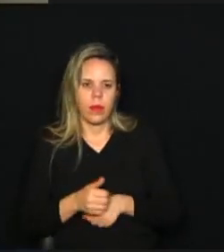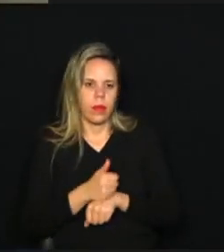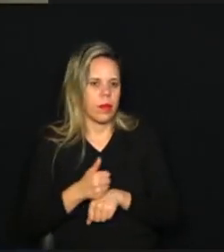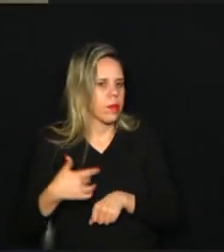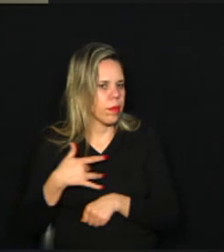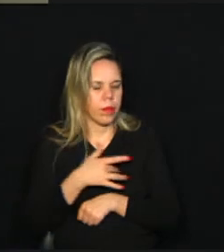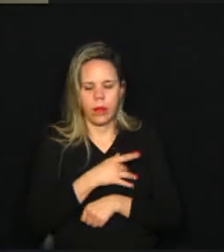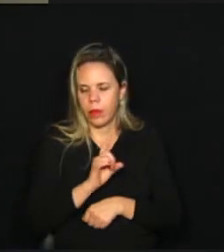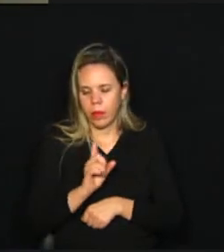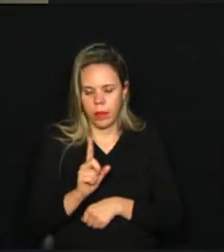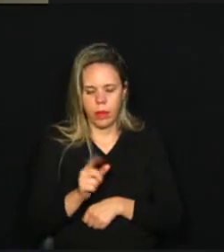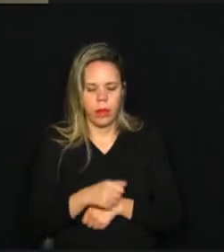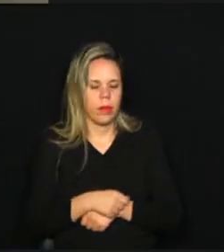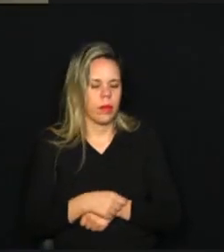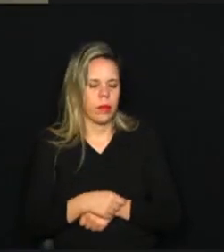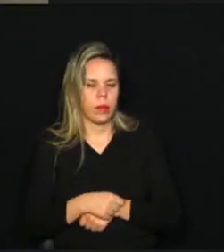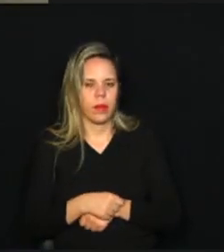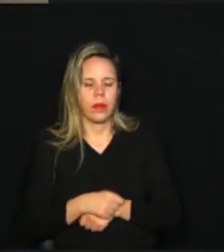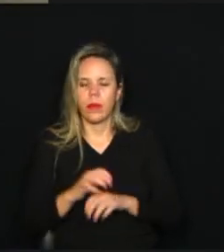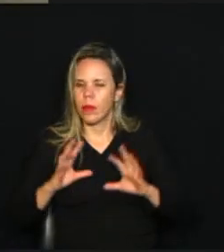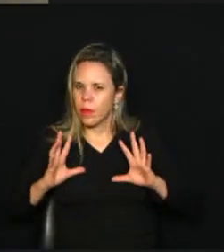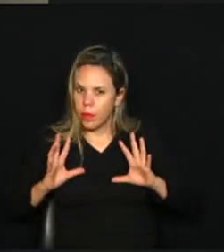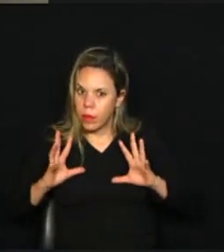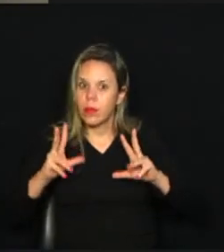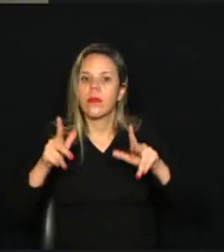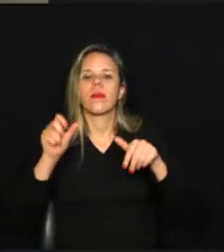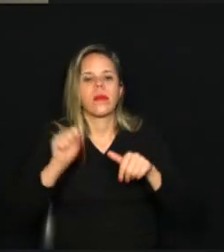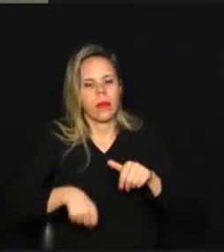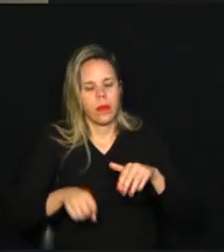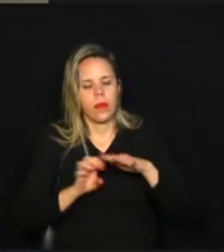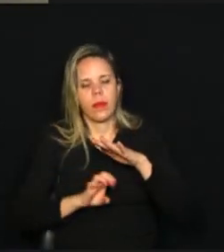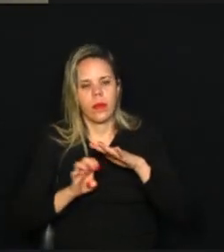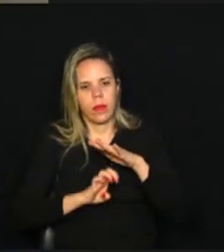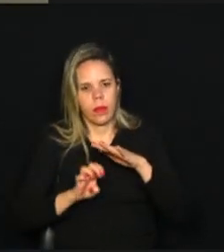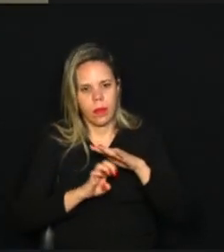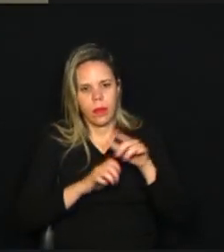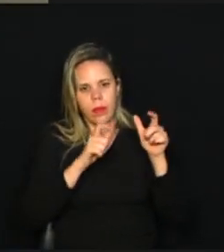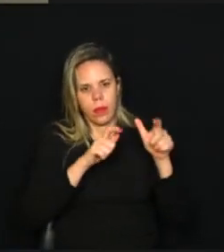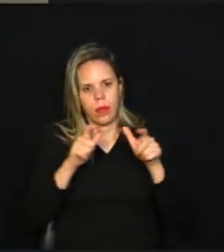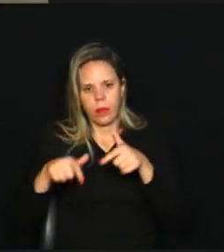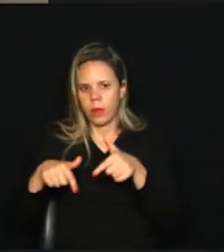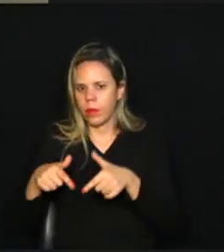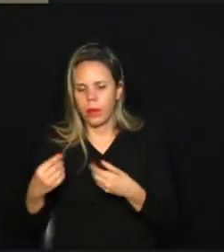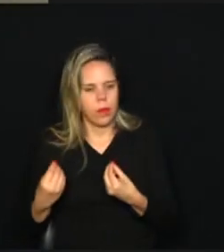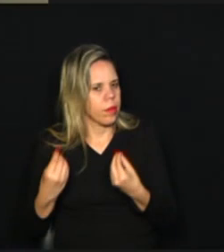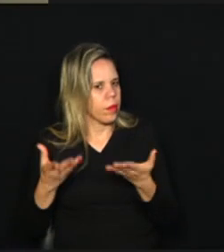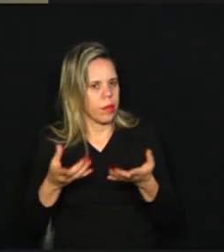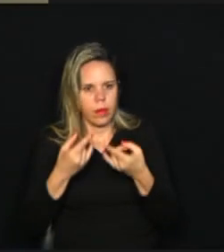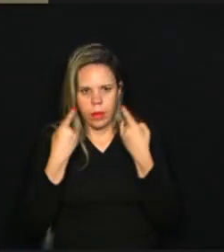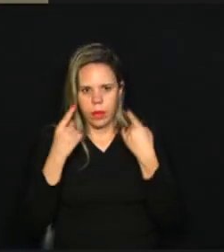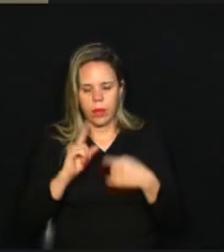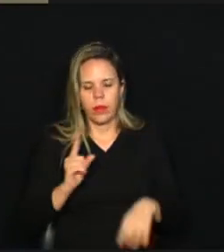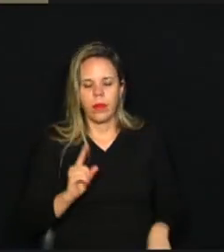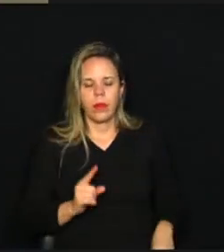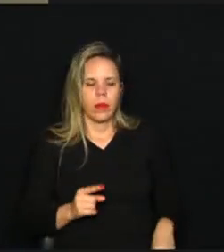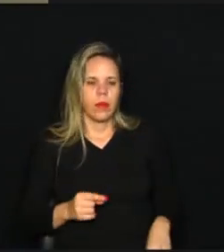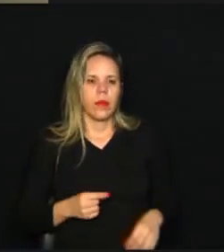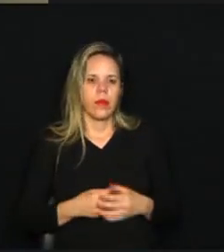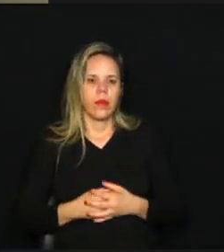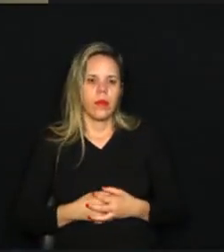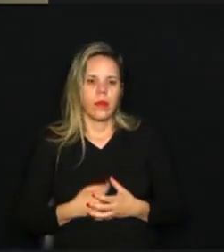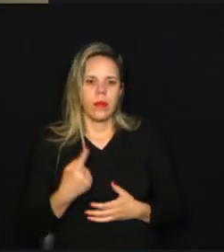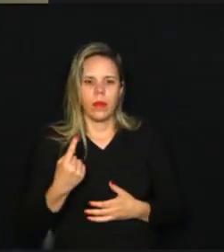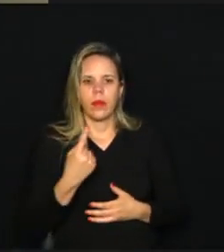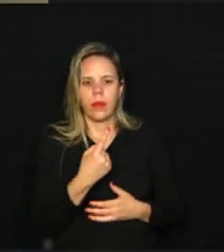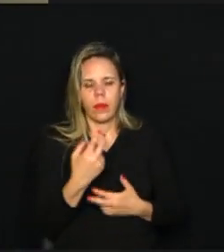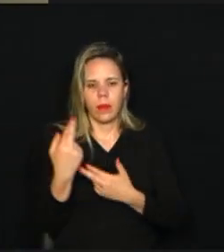saúde especificamente. Seriam para todos, né? Hoje as empresas, os locais de trabalho, eles não fornecem as máscaras cirúrgicas e aí cada um